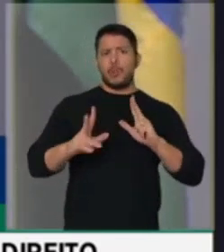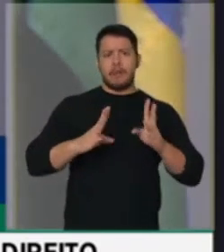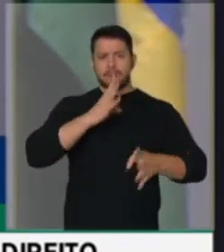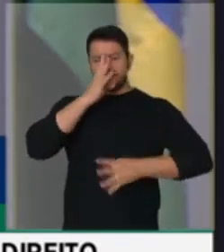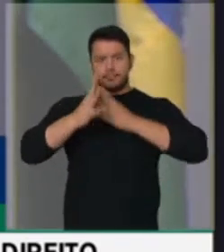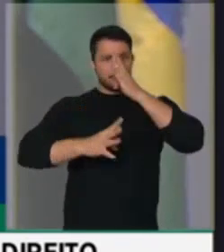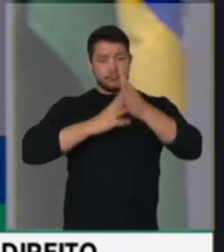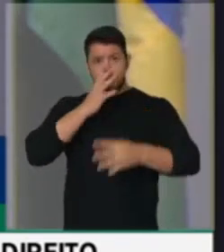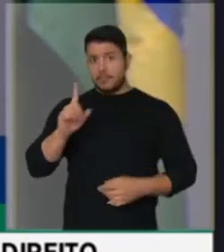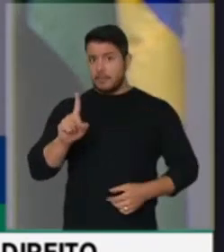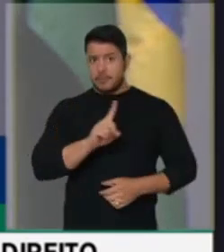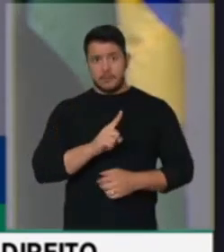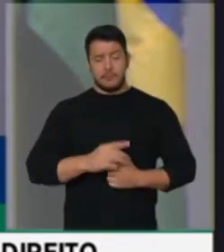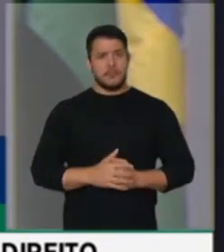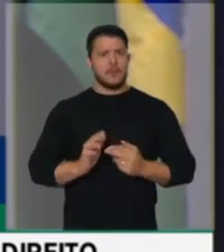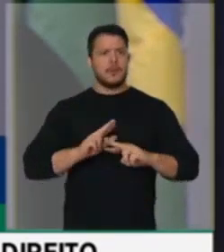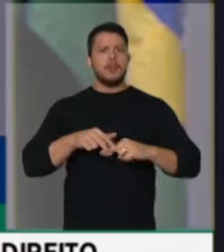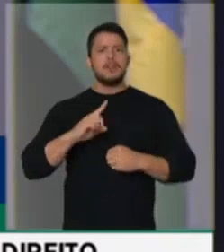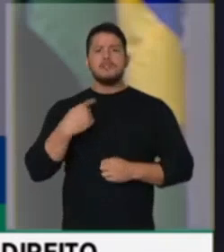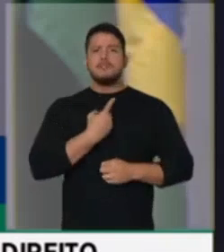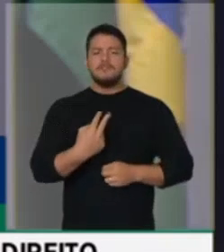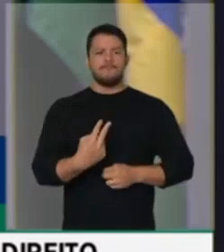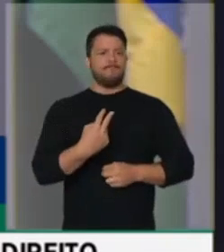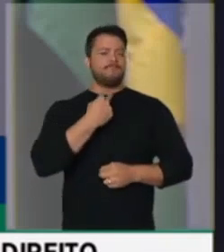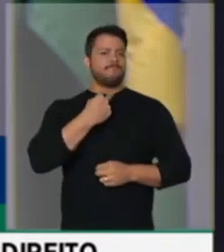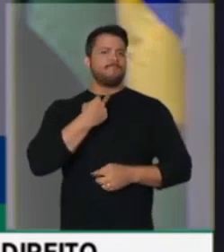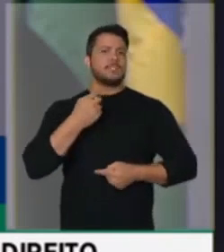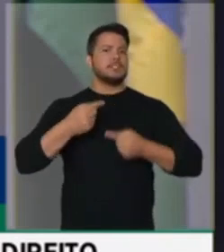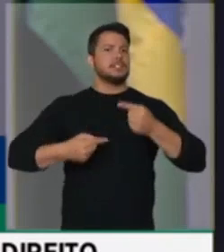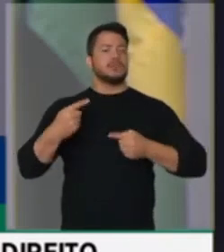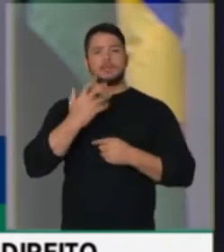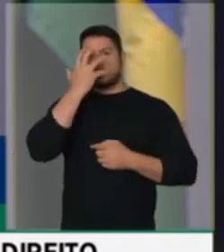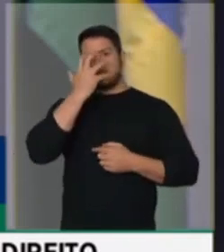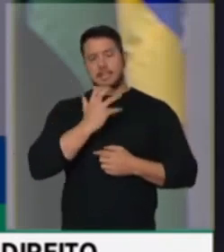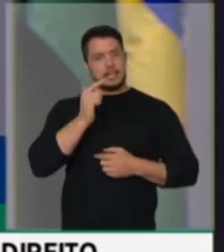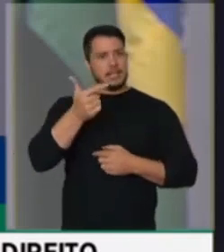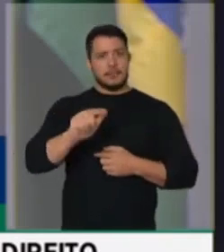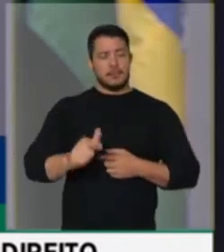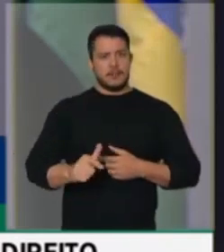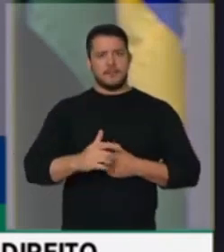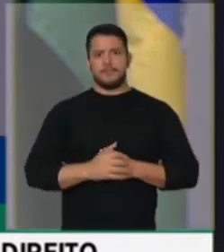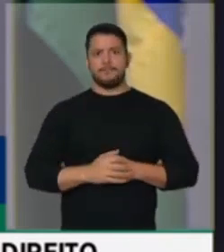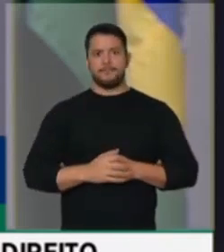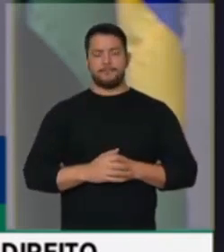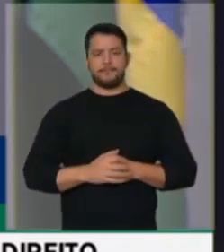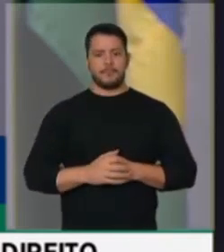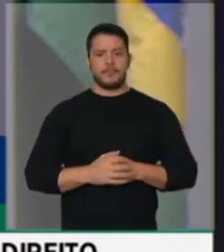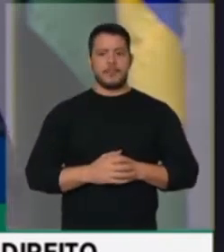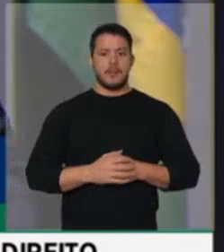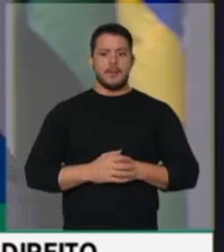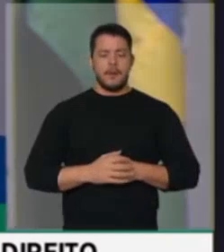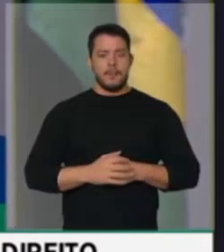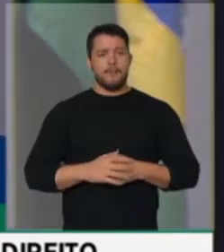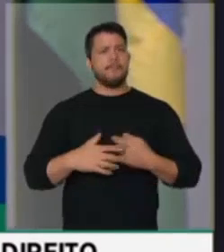que pudéssemos estar fazendo uma discussão séria e aprimorada com juristas, com